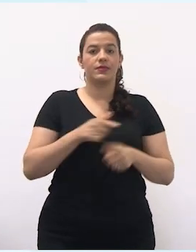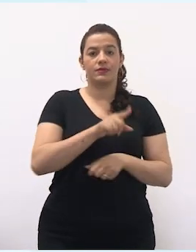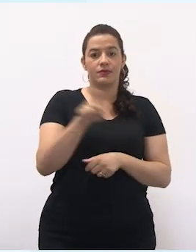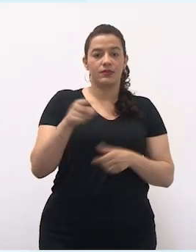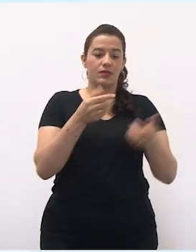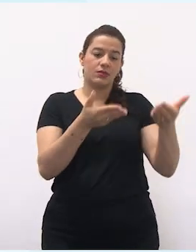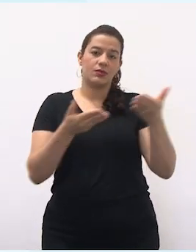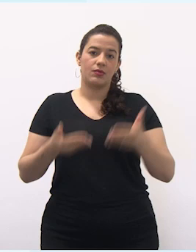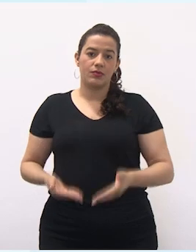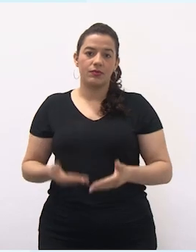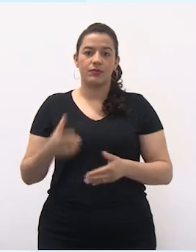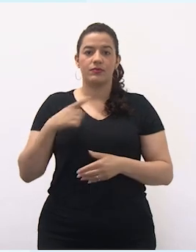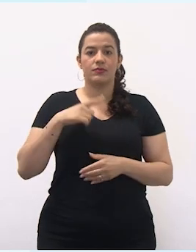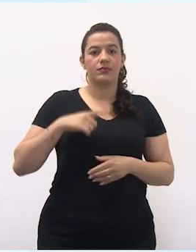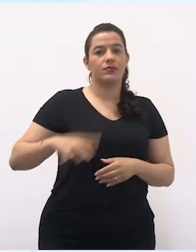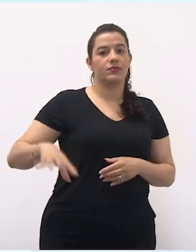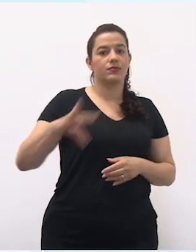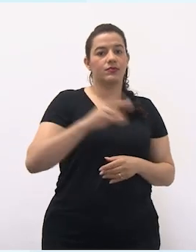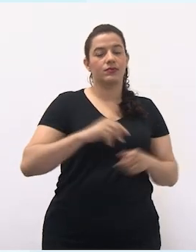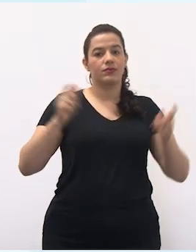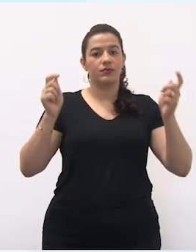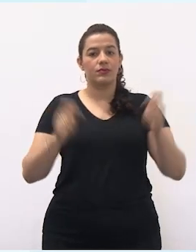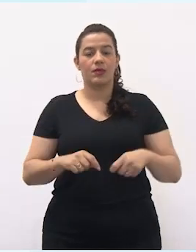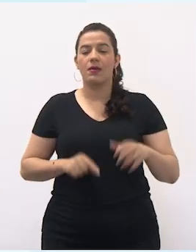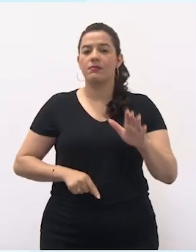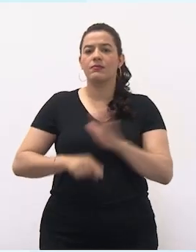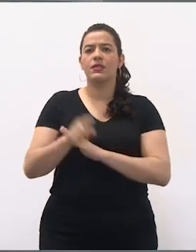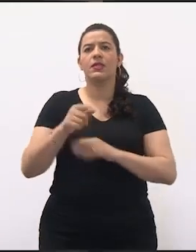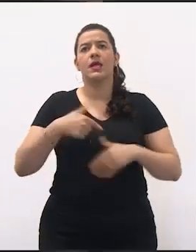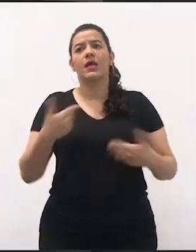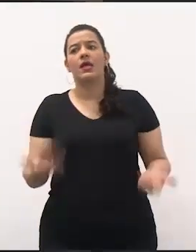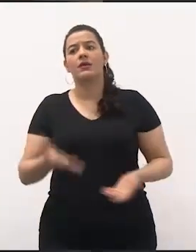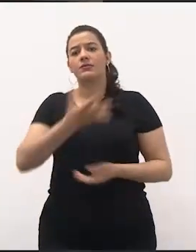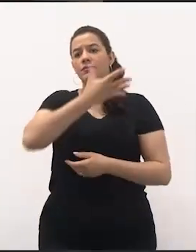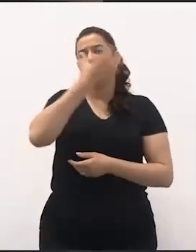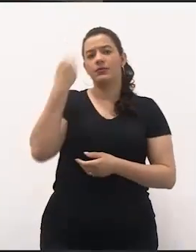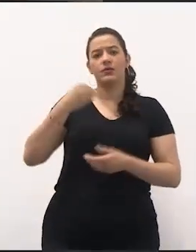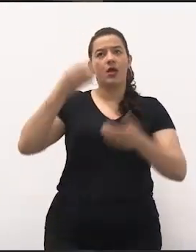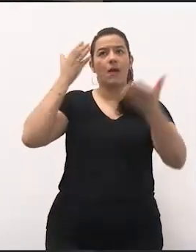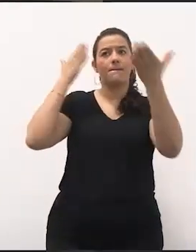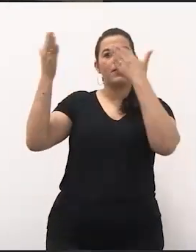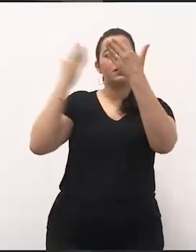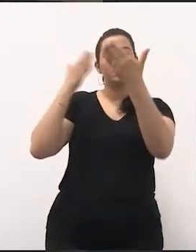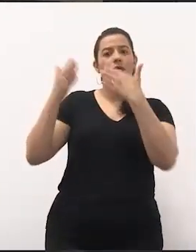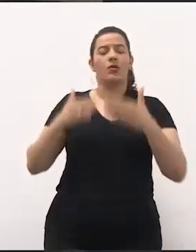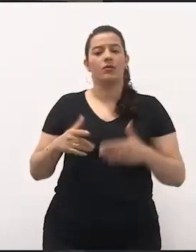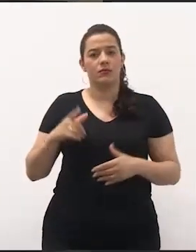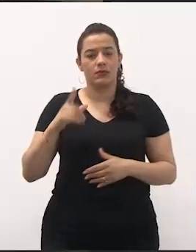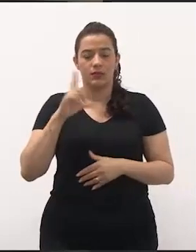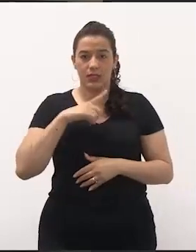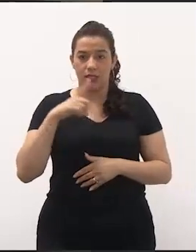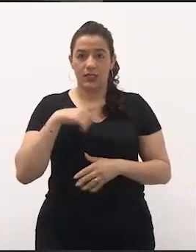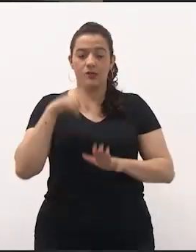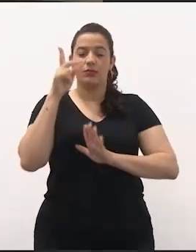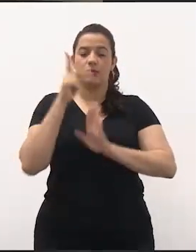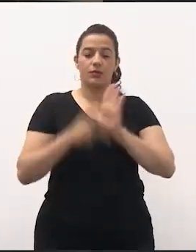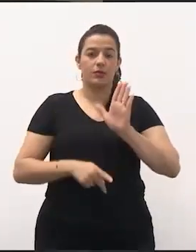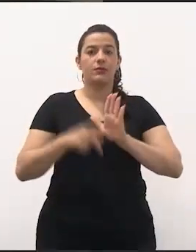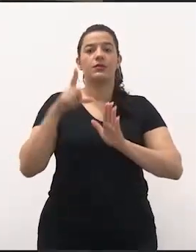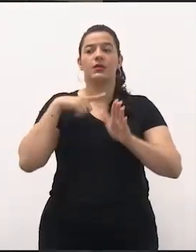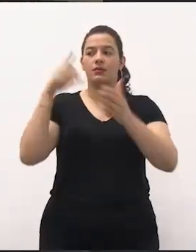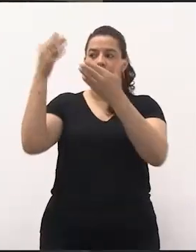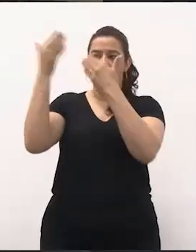convite também, a gente teve uma pergunta falando, os psicólogos. Nós temos um programa chamado Psicólogos da